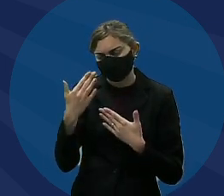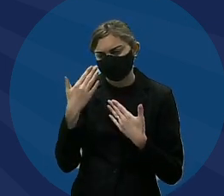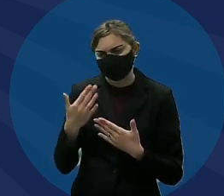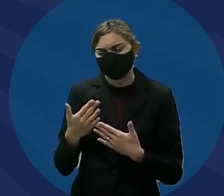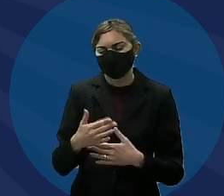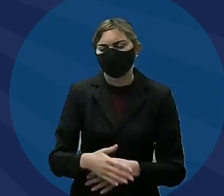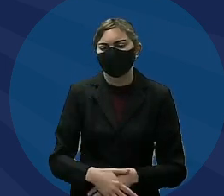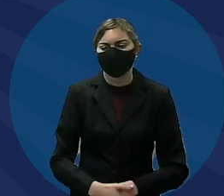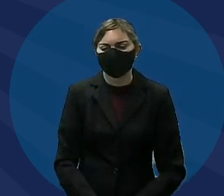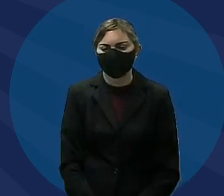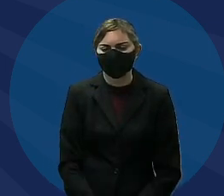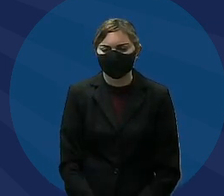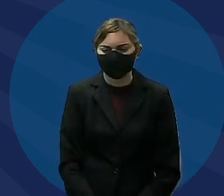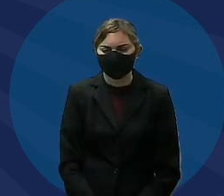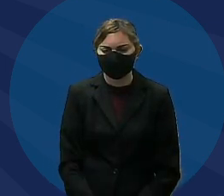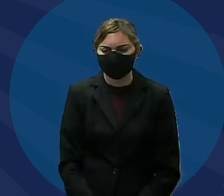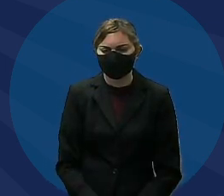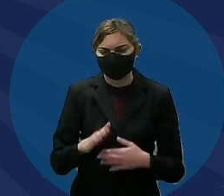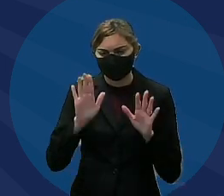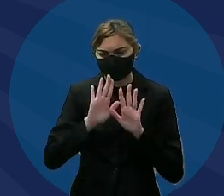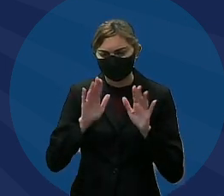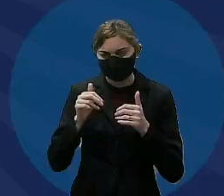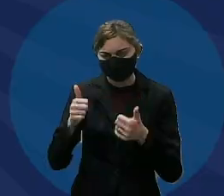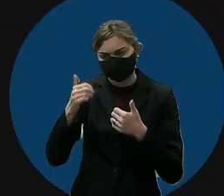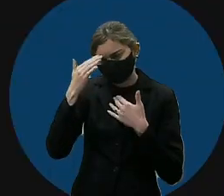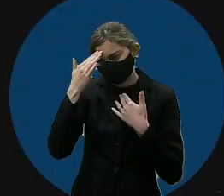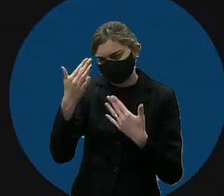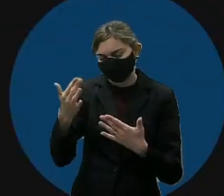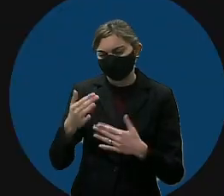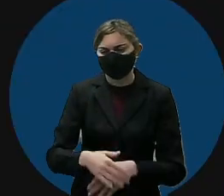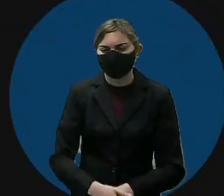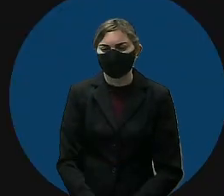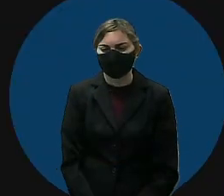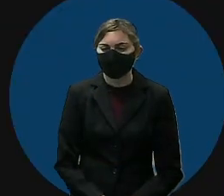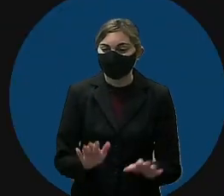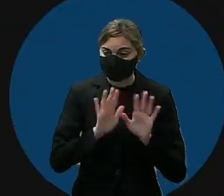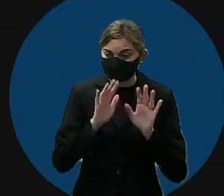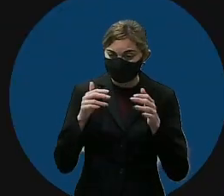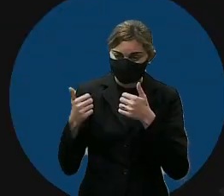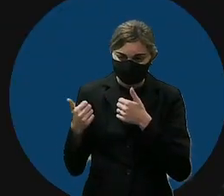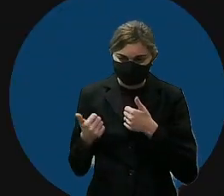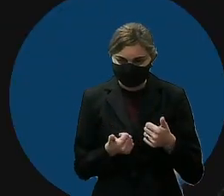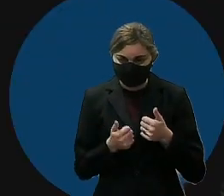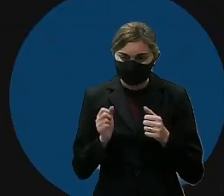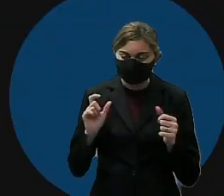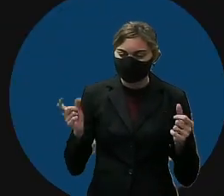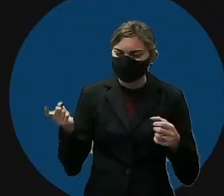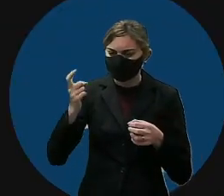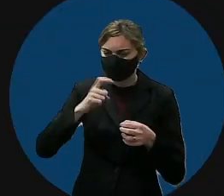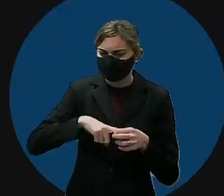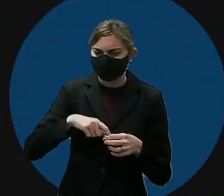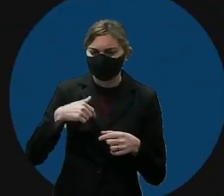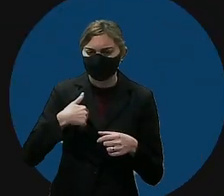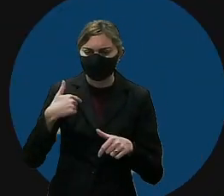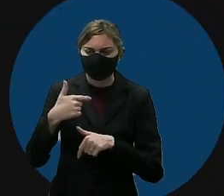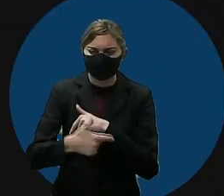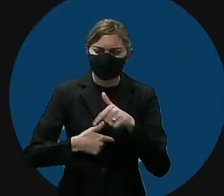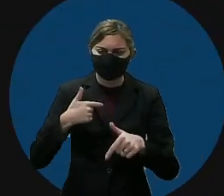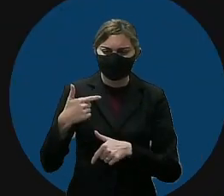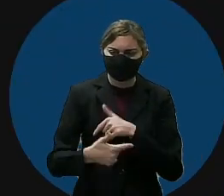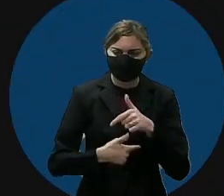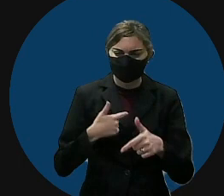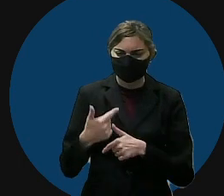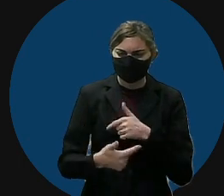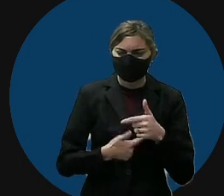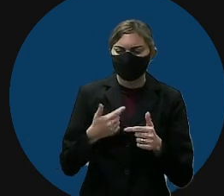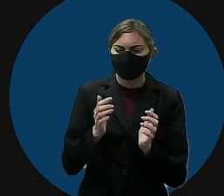agradecemos. Valeu, brigadão. Tchau, tchau. E aí, galera, estamos de volta aqui para mais um trabalho na categoria